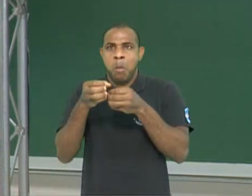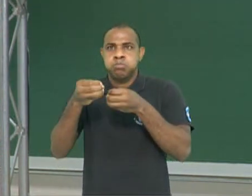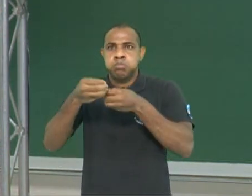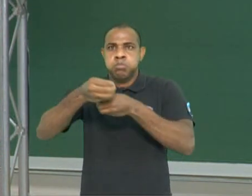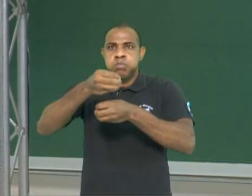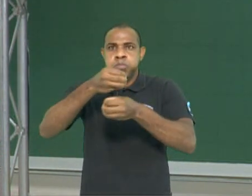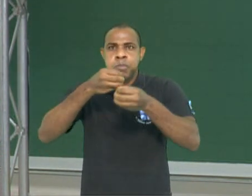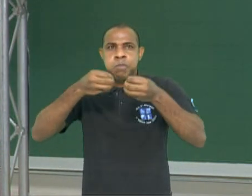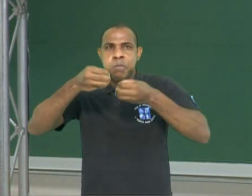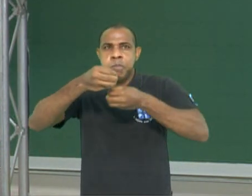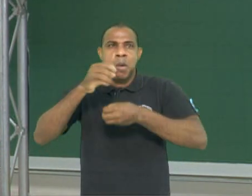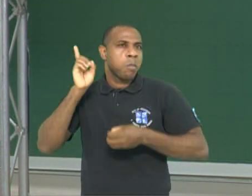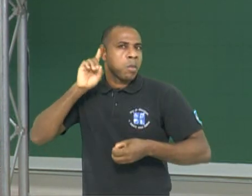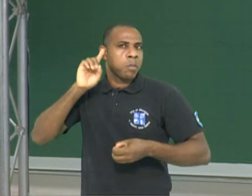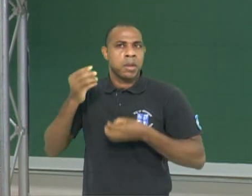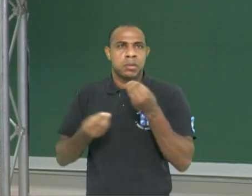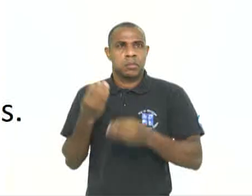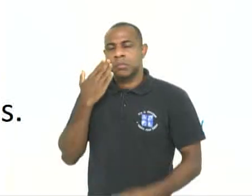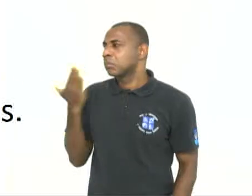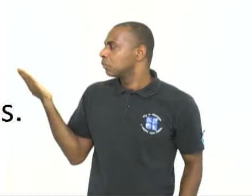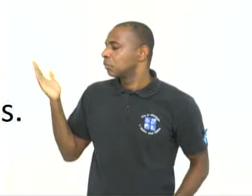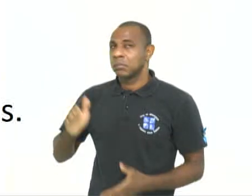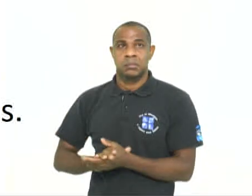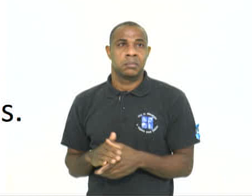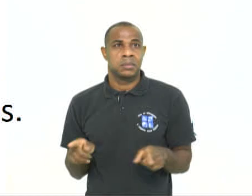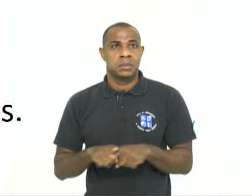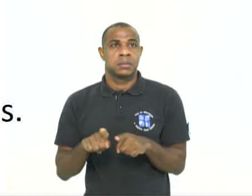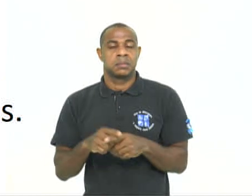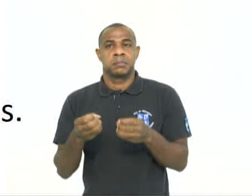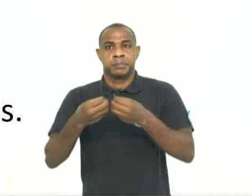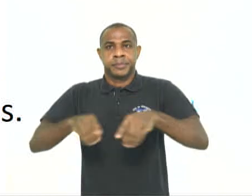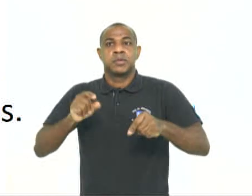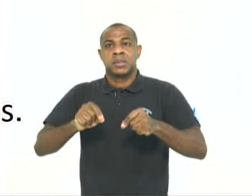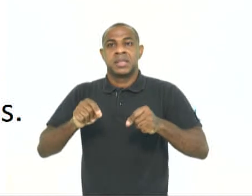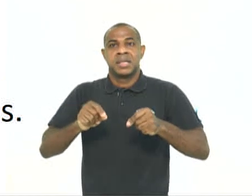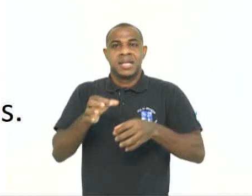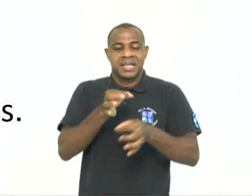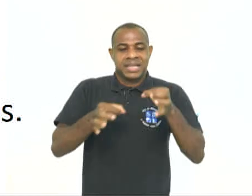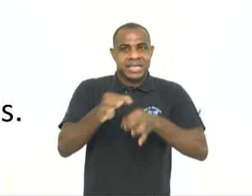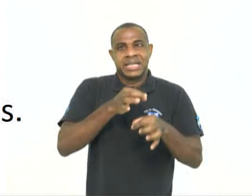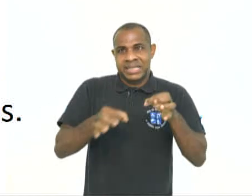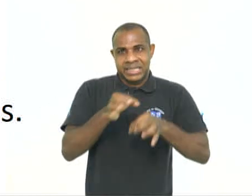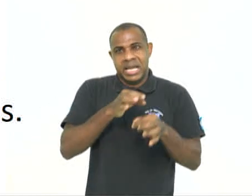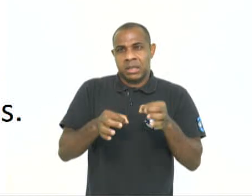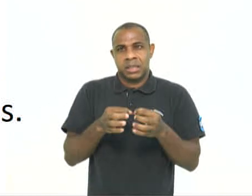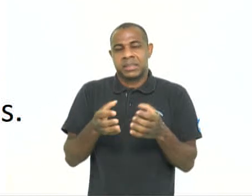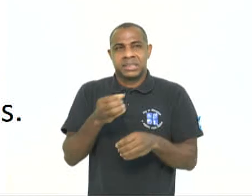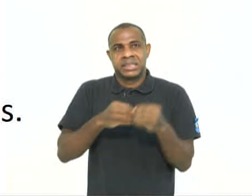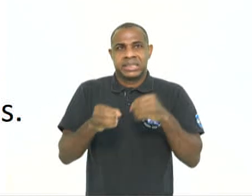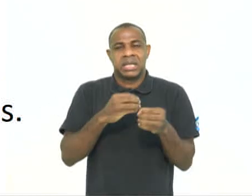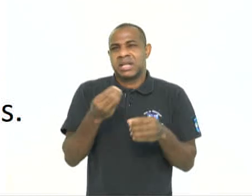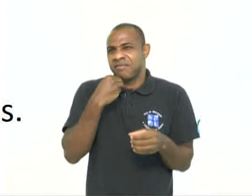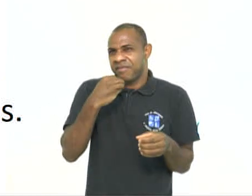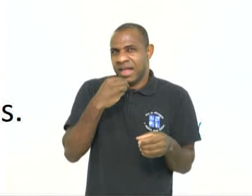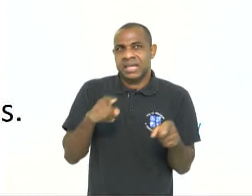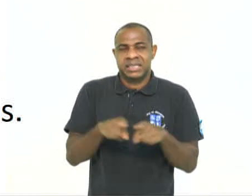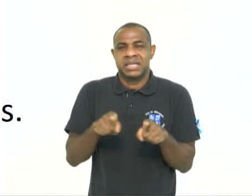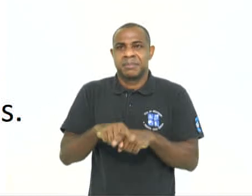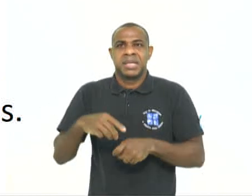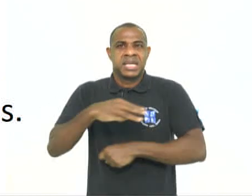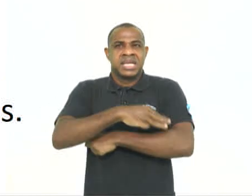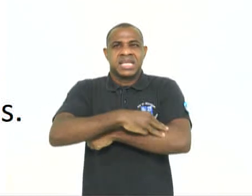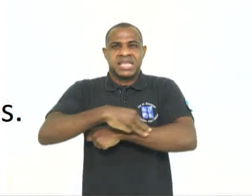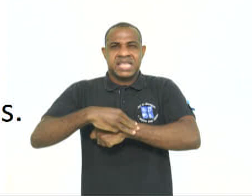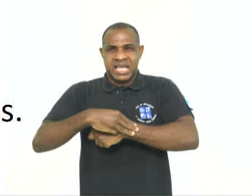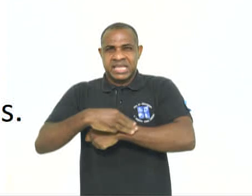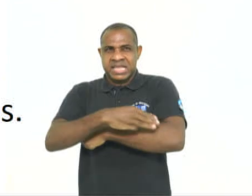partícula estranha que penetre no organismo. Eles também destroem células mortas e restos de tecidos. Então ele tem uma função assim, bem múltipla.